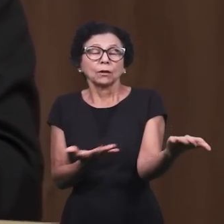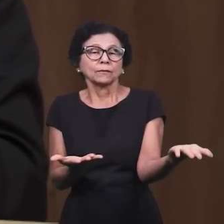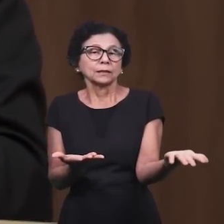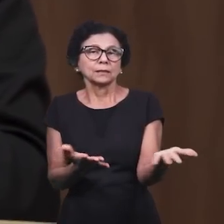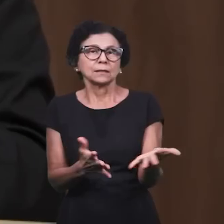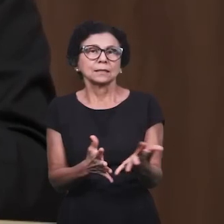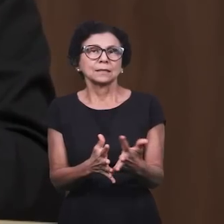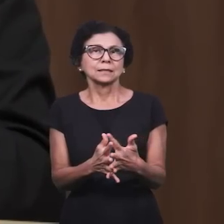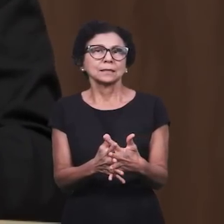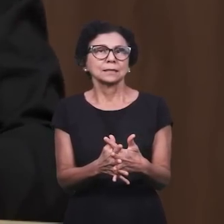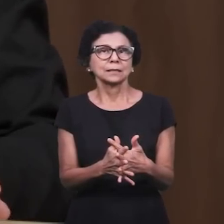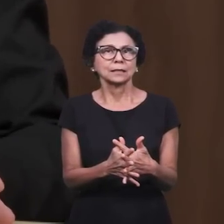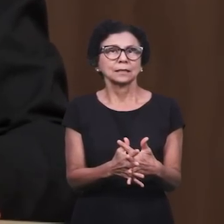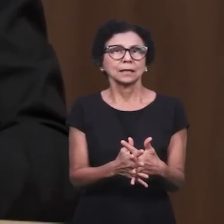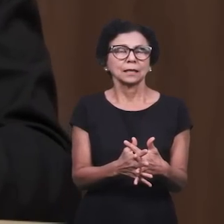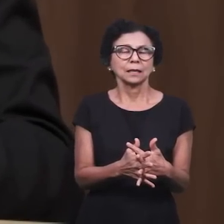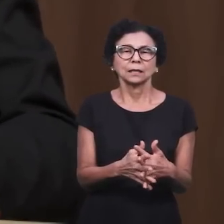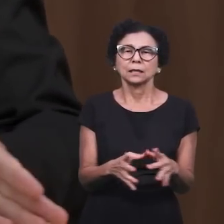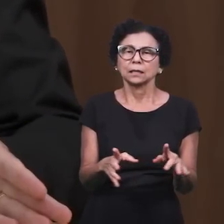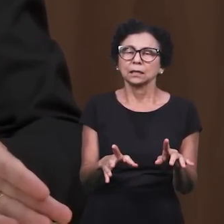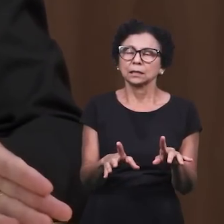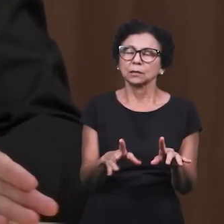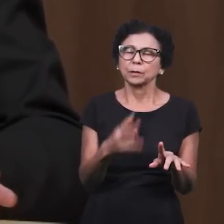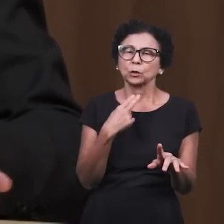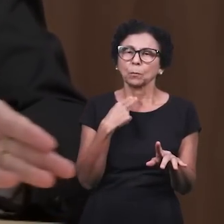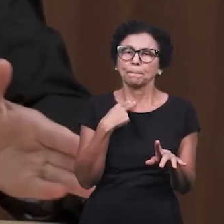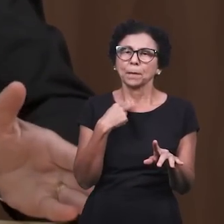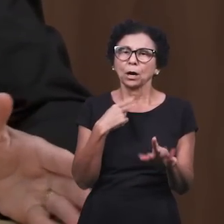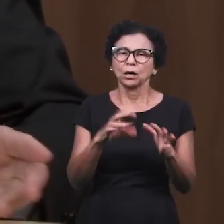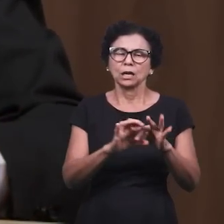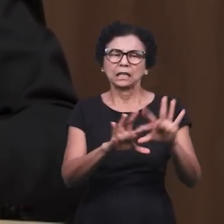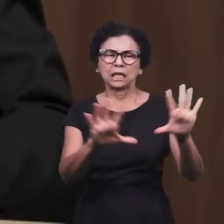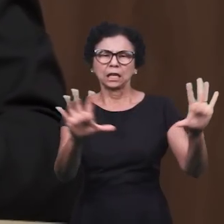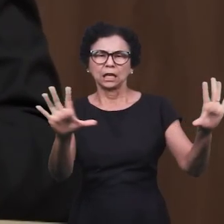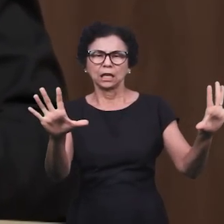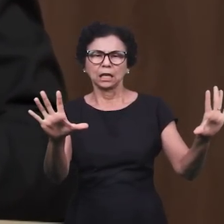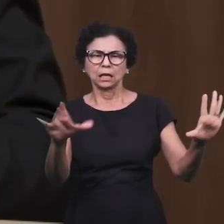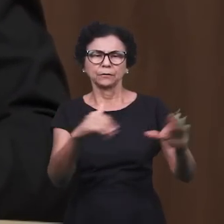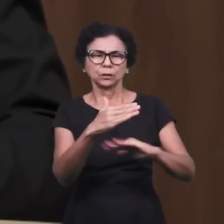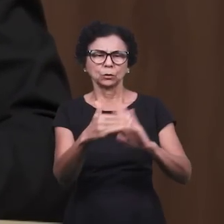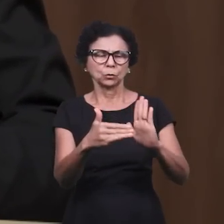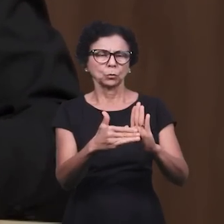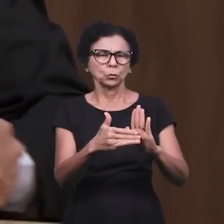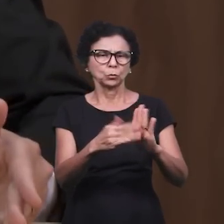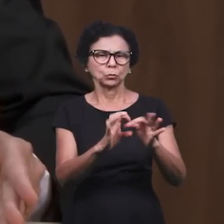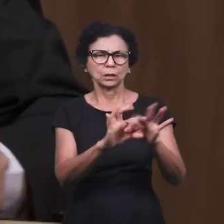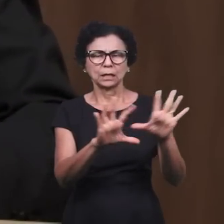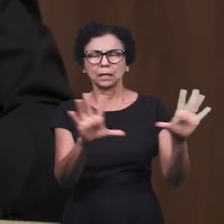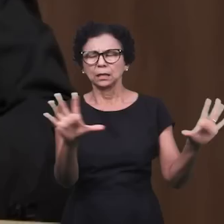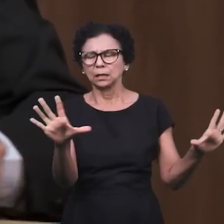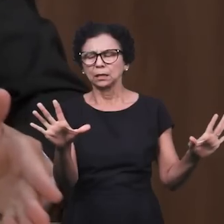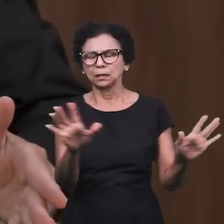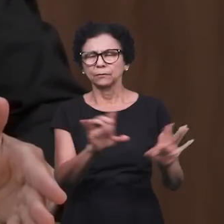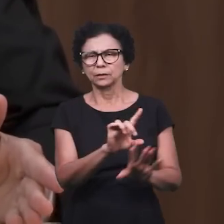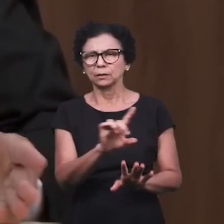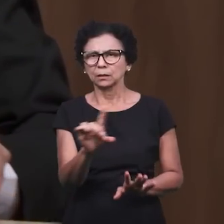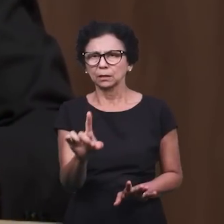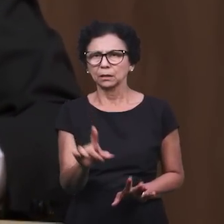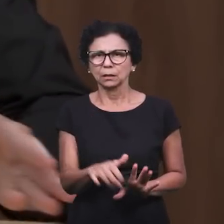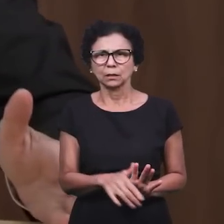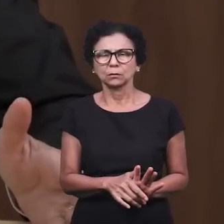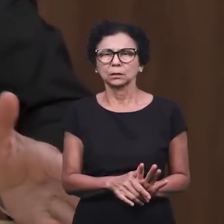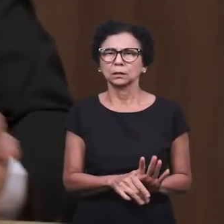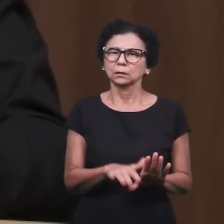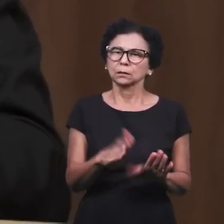é a loucura de liberal demais, Exato. tudo Uhum. pode, não é bem assim. Confundir a graça com omissão, com permissão.